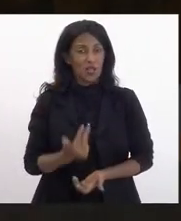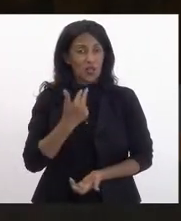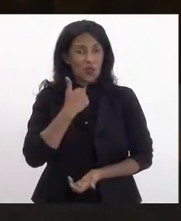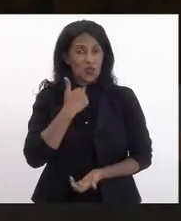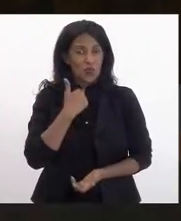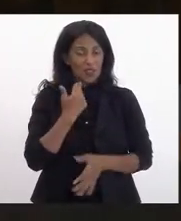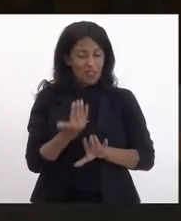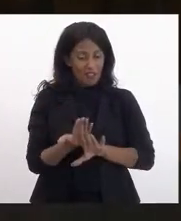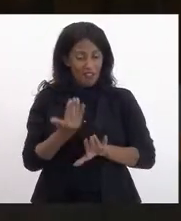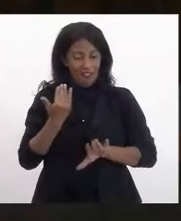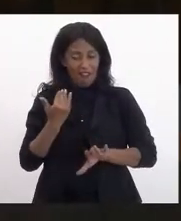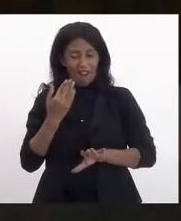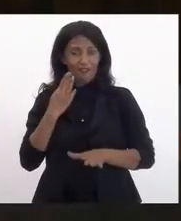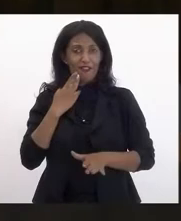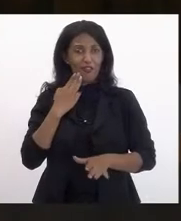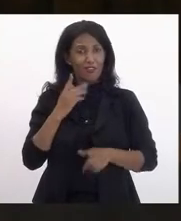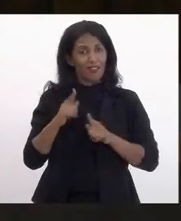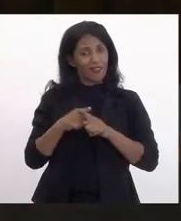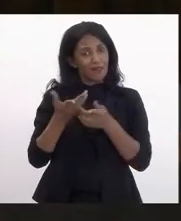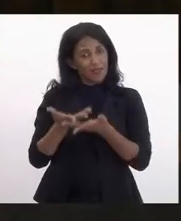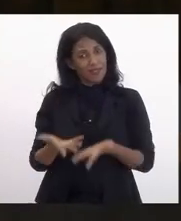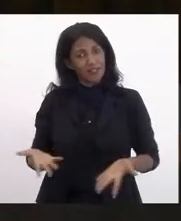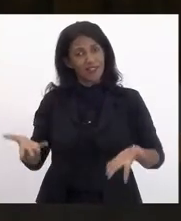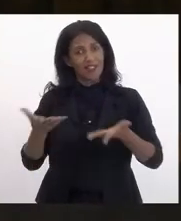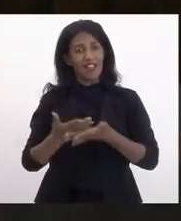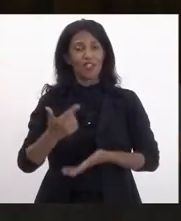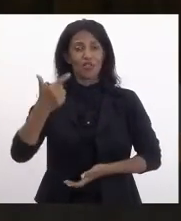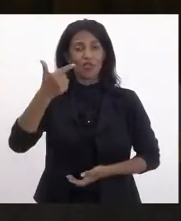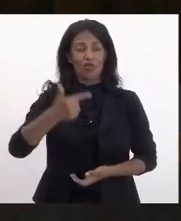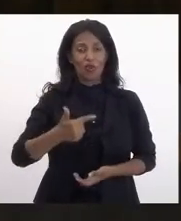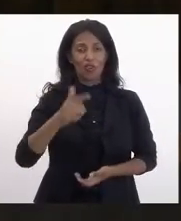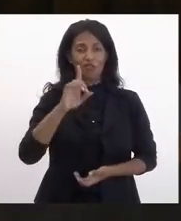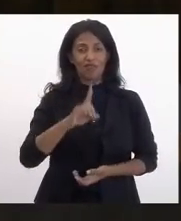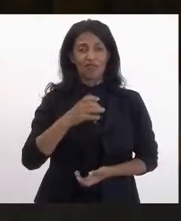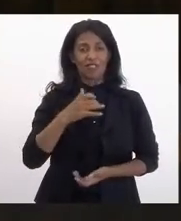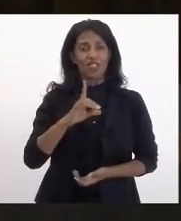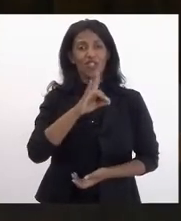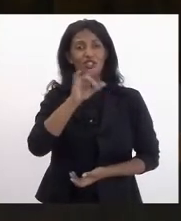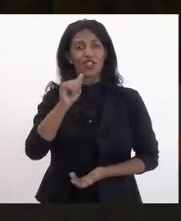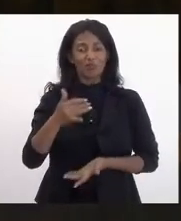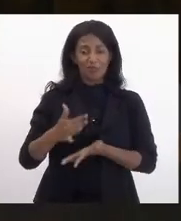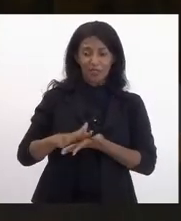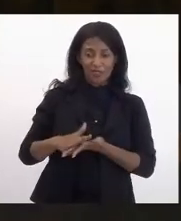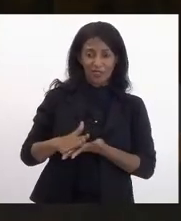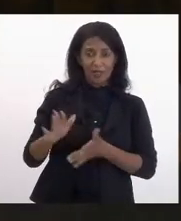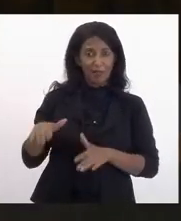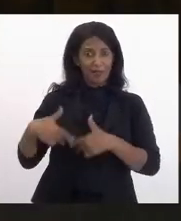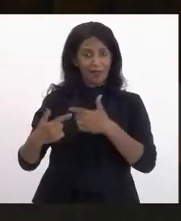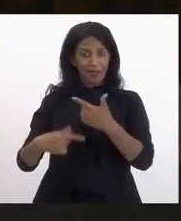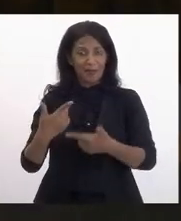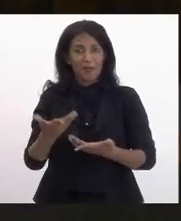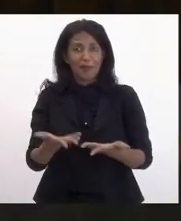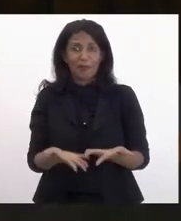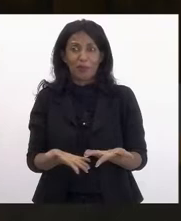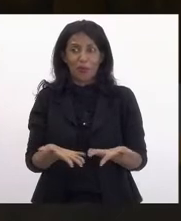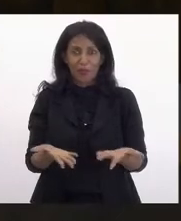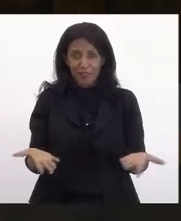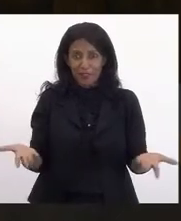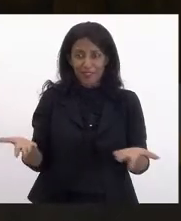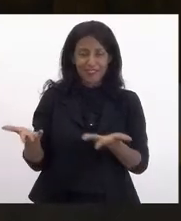furtar, Valdec, também, de celebrar o dia 2 de dezembro, o dia do samba, ainda mais depois de uma